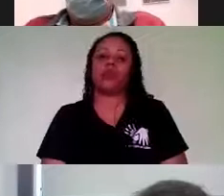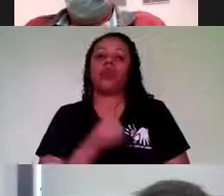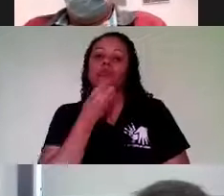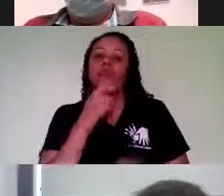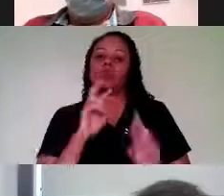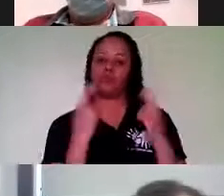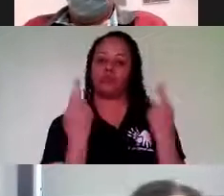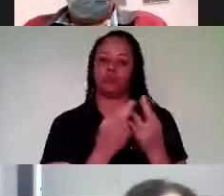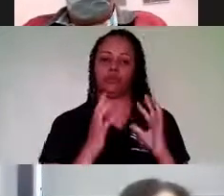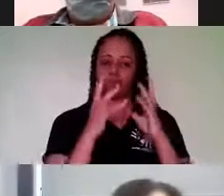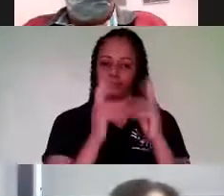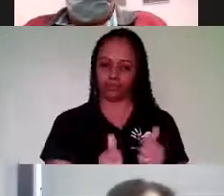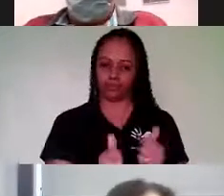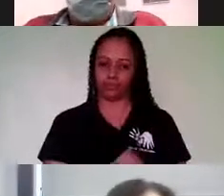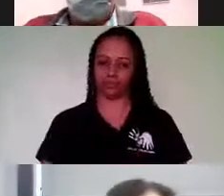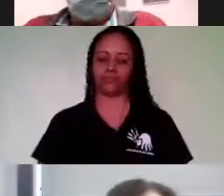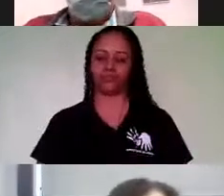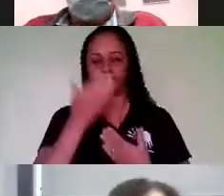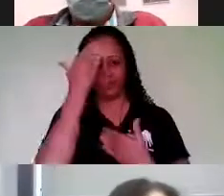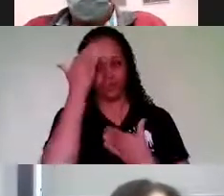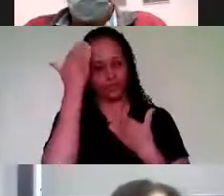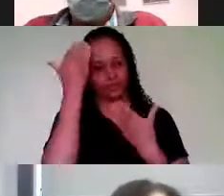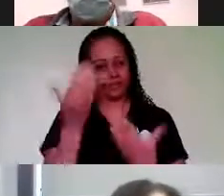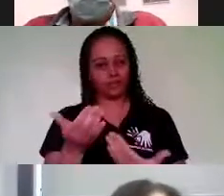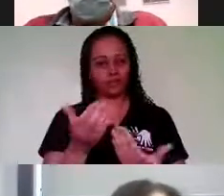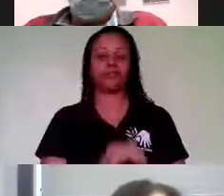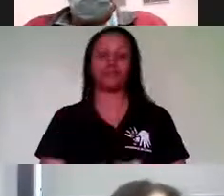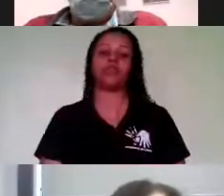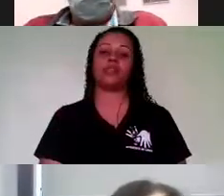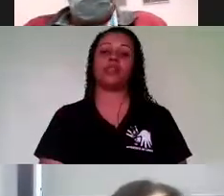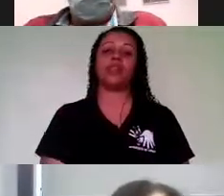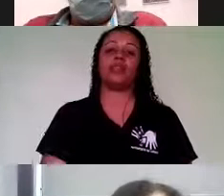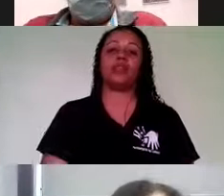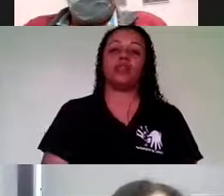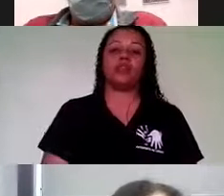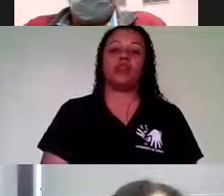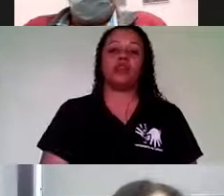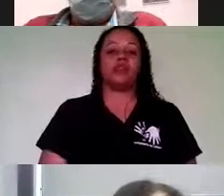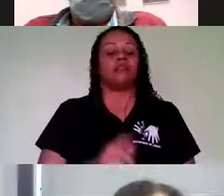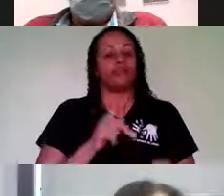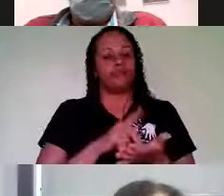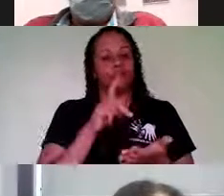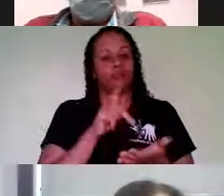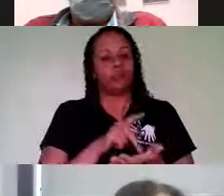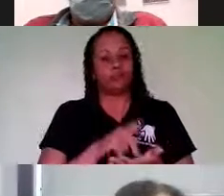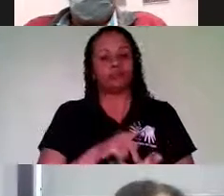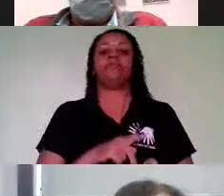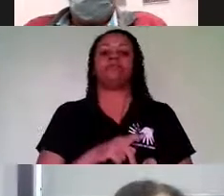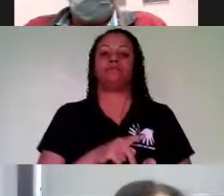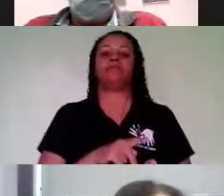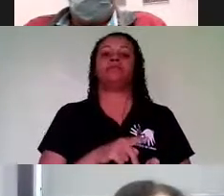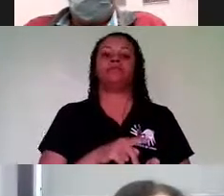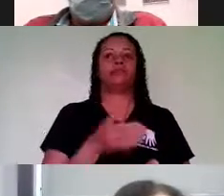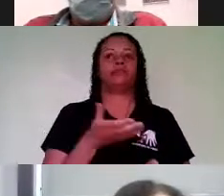nós. Obrigada, Clemente. Realmente, né? Os últimos dias, assim, foi